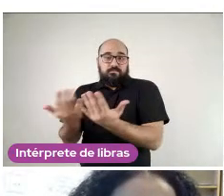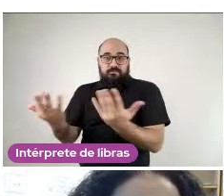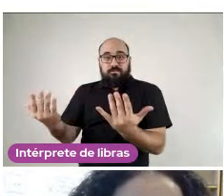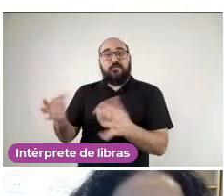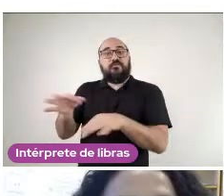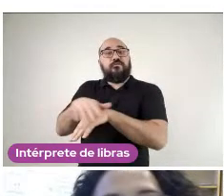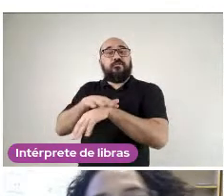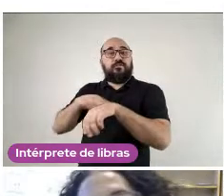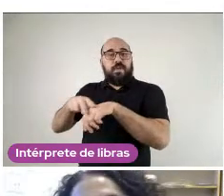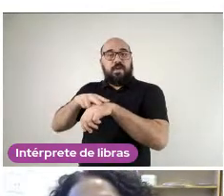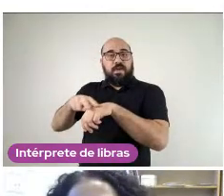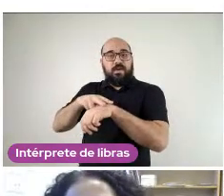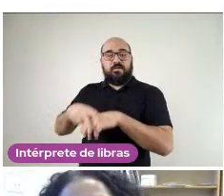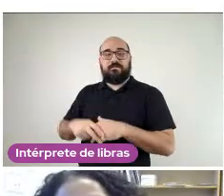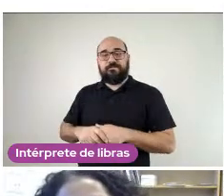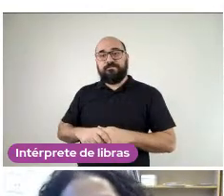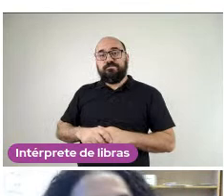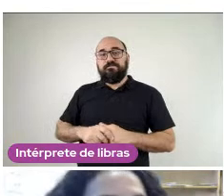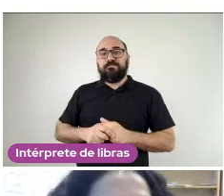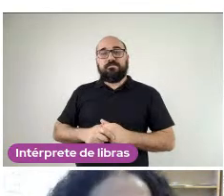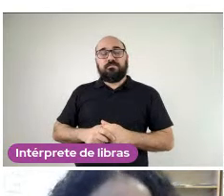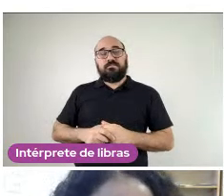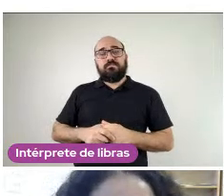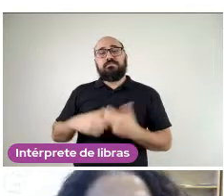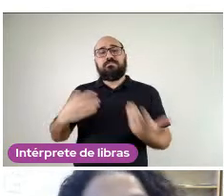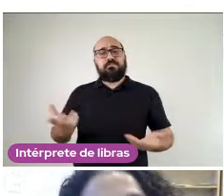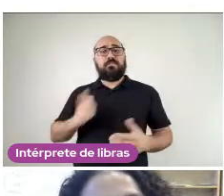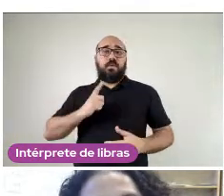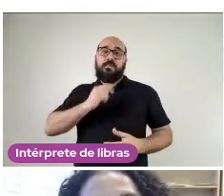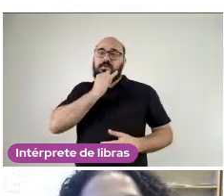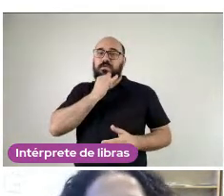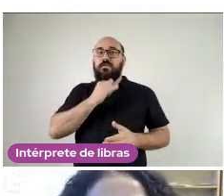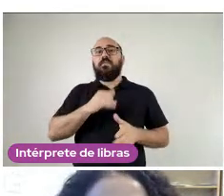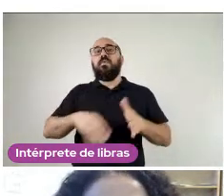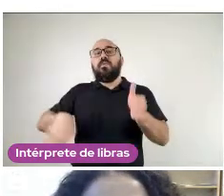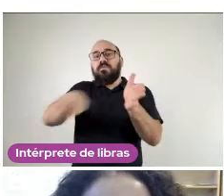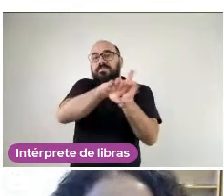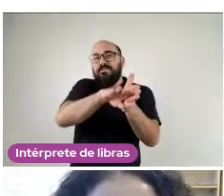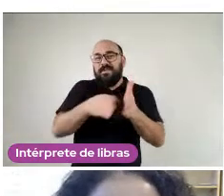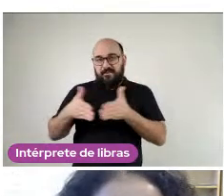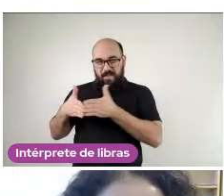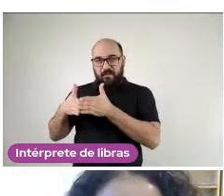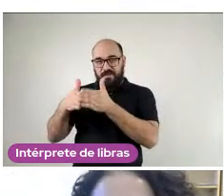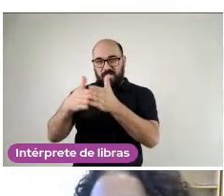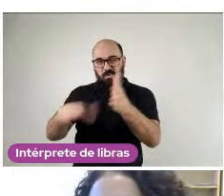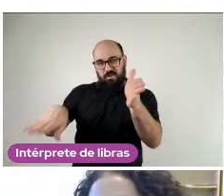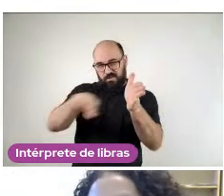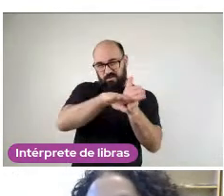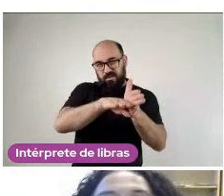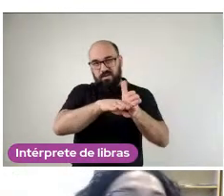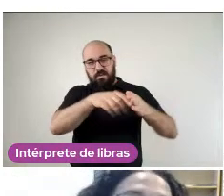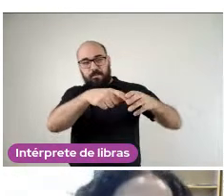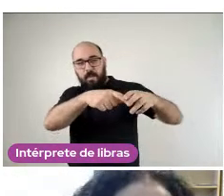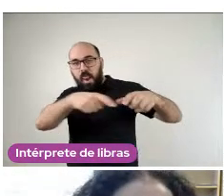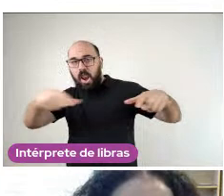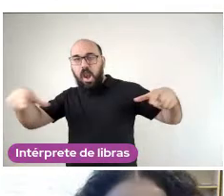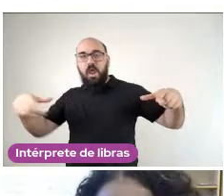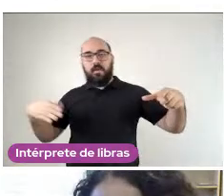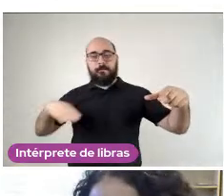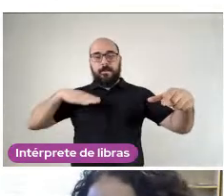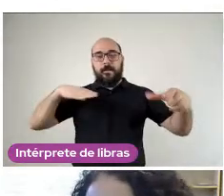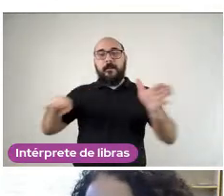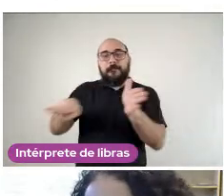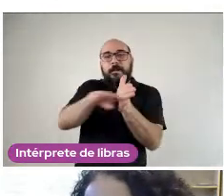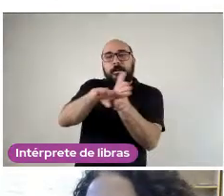Construções que nós realizamos, como, por exemplo, realizamos uma construção de um porto, né? Aquilo ali vai mudar a mudança de circulação da água. E aquilo ali também pode